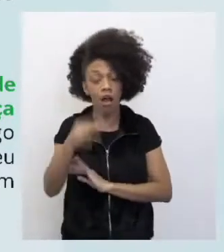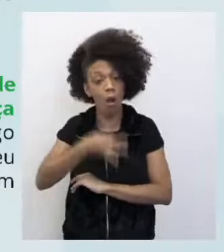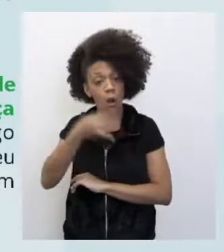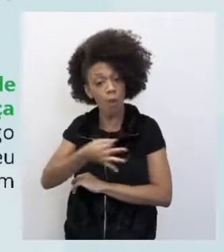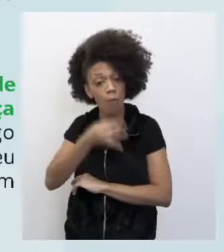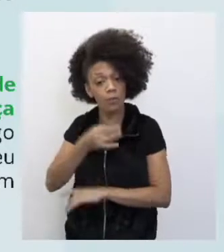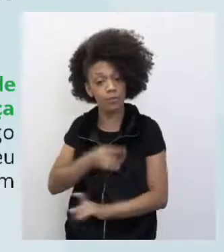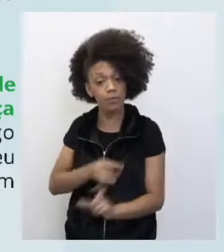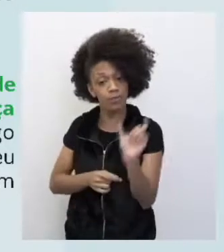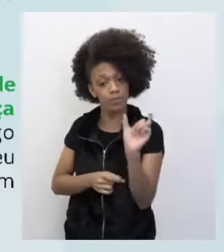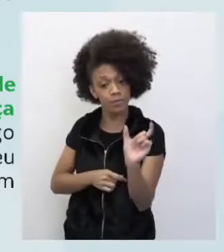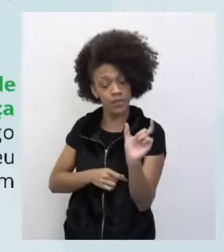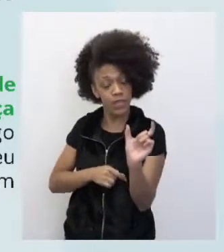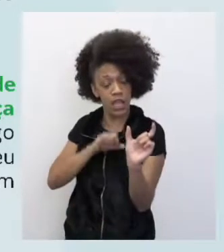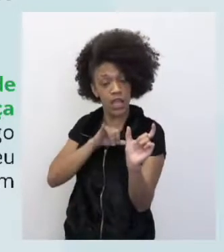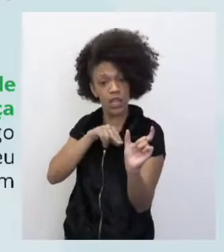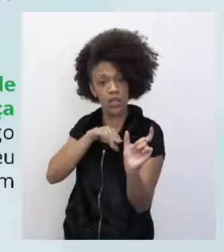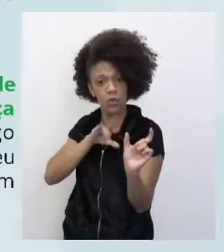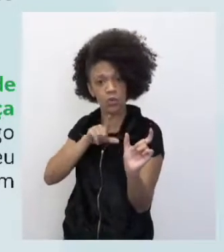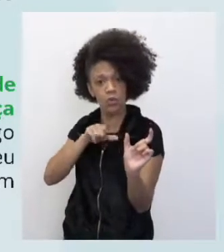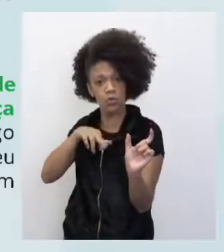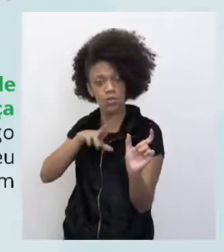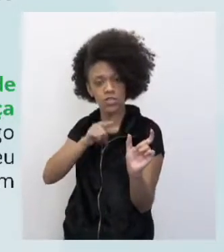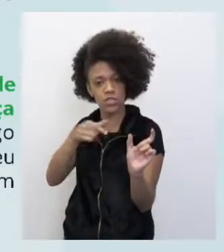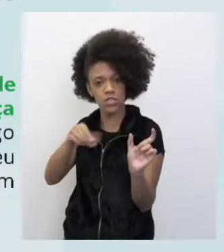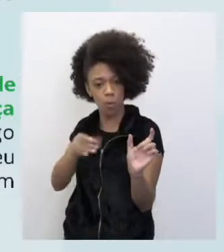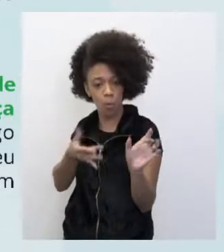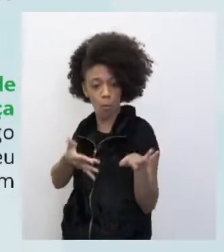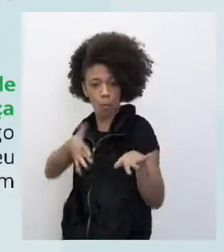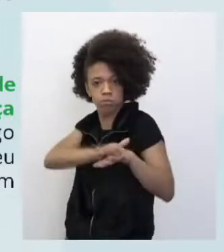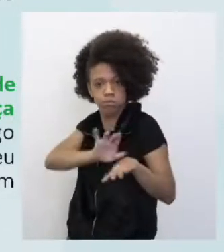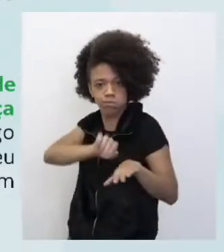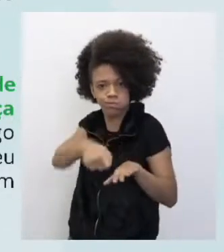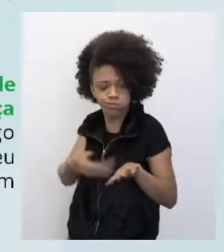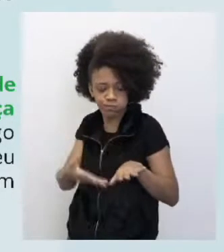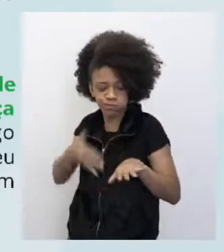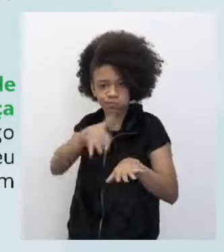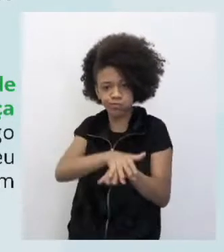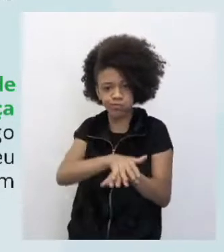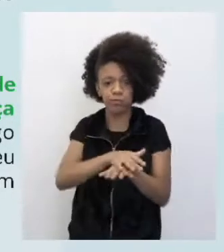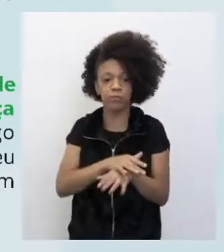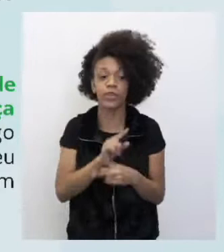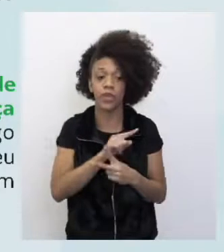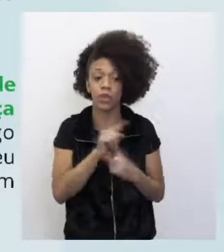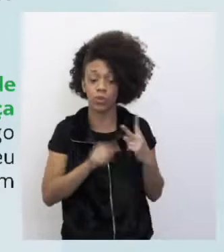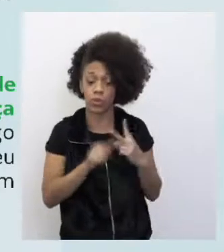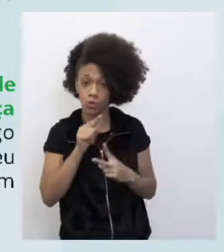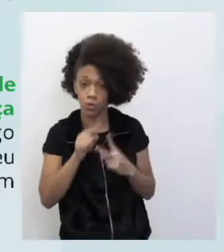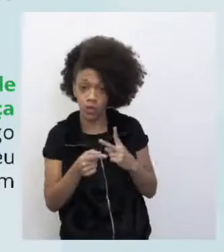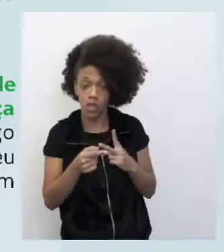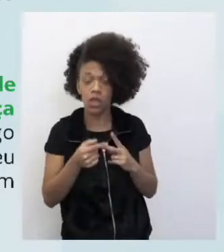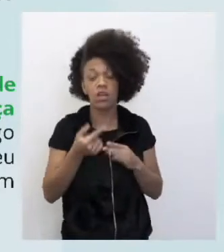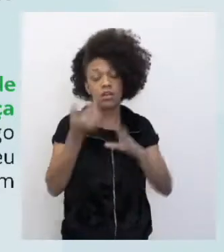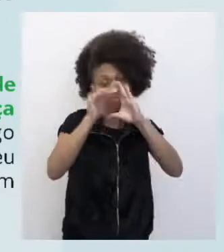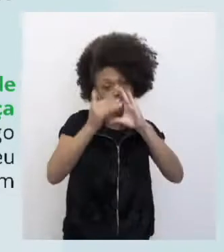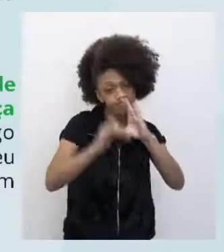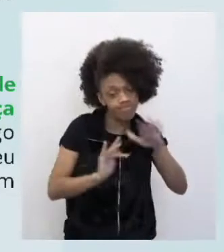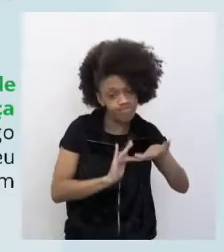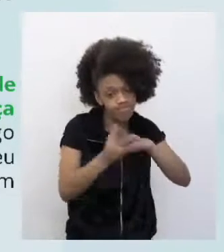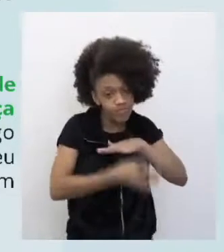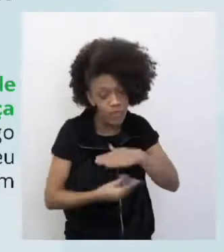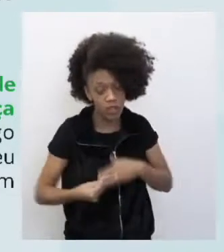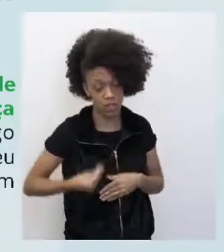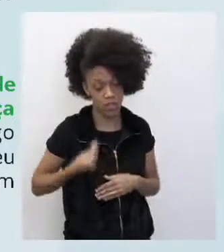palavra inclusão. Ele é o resultado de 2 postagens na rede social que alimentamos com conteúdos relevantes sobre a vida do